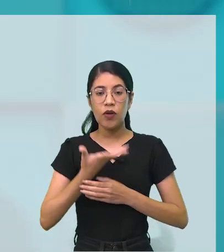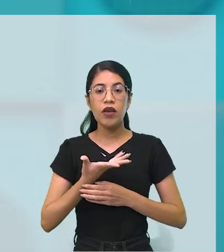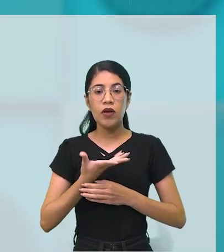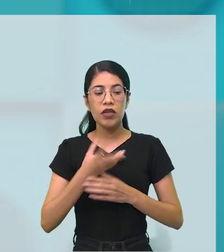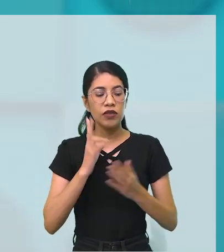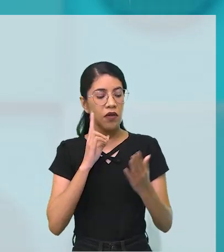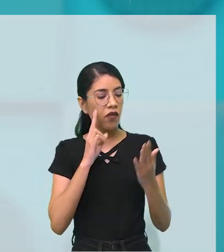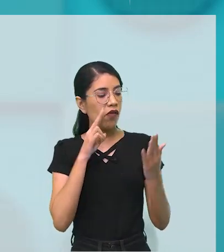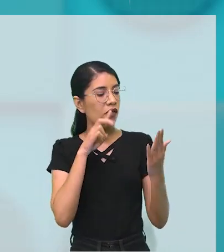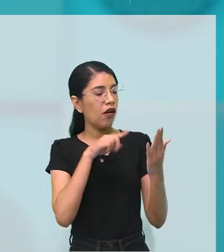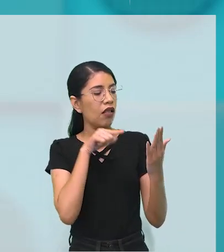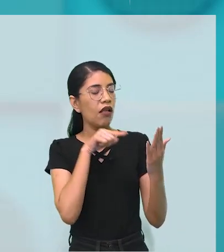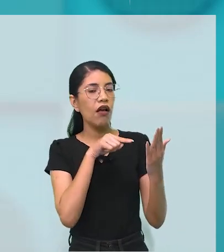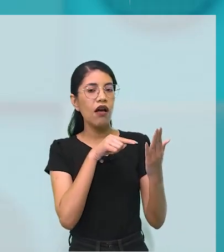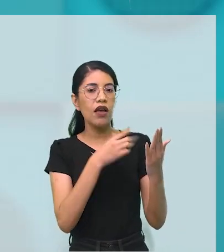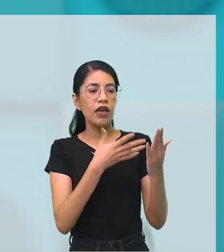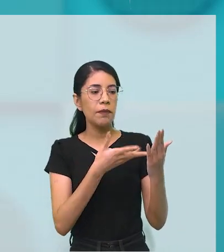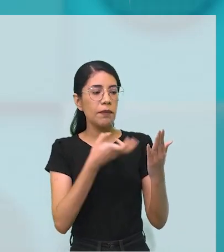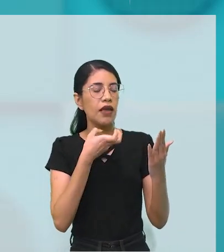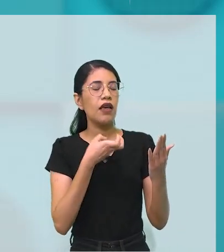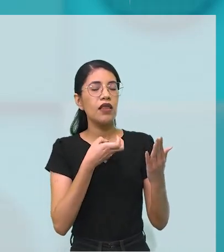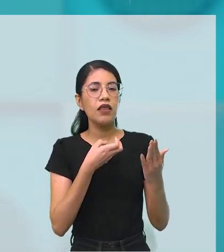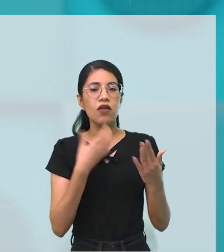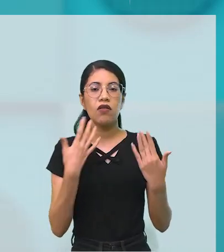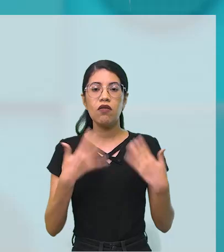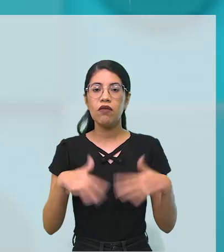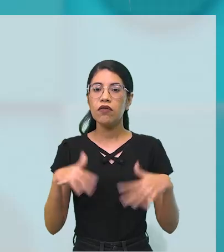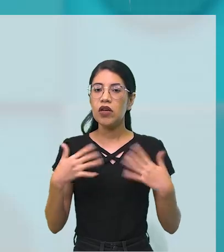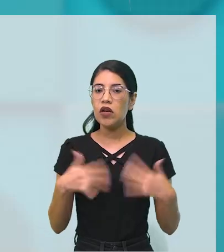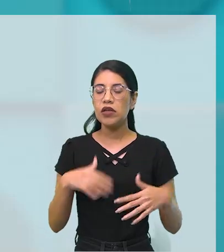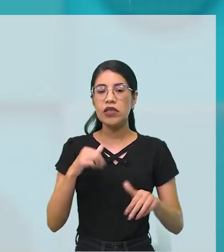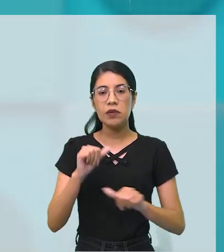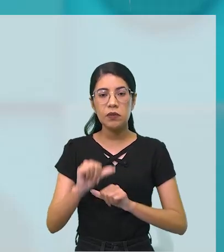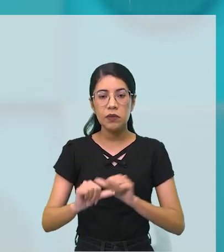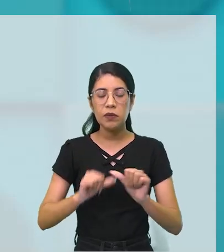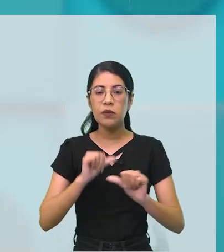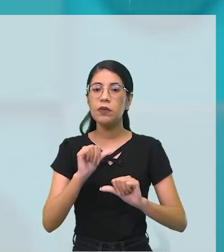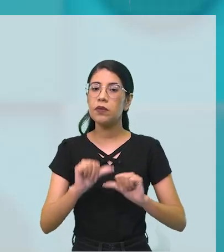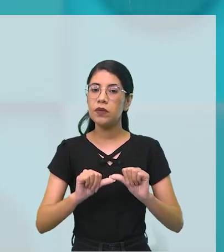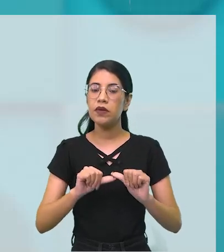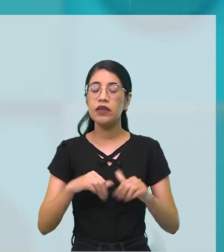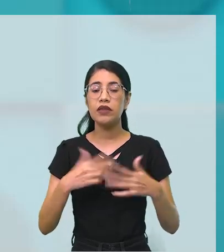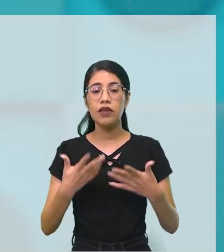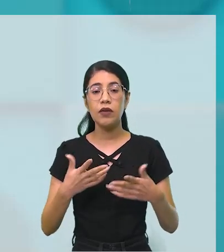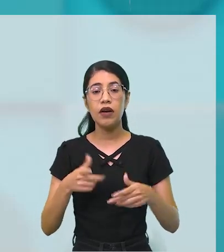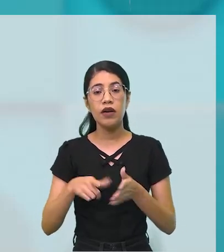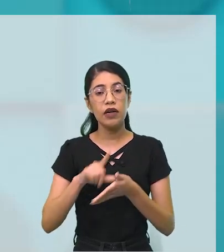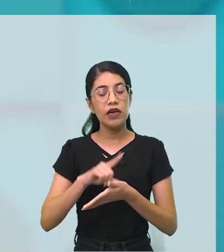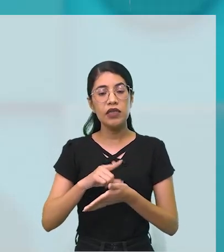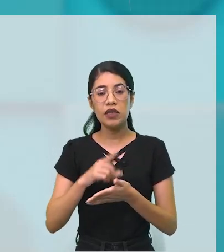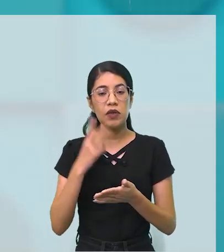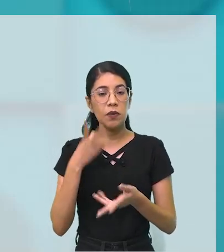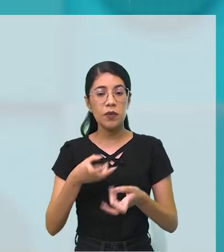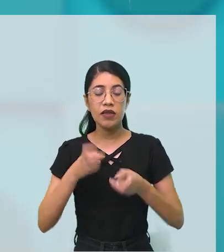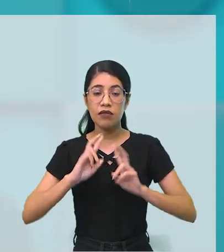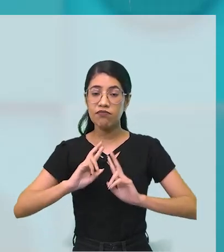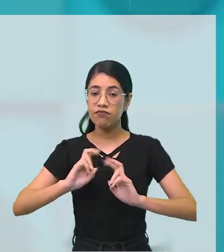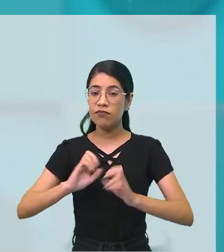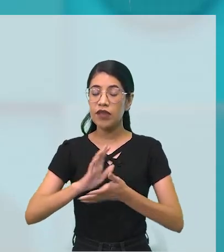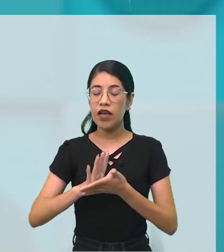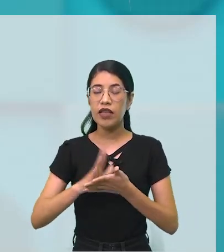no espelho e se dá conta dessa mudança, porque até então ela não tinha percebido isso e começa toda essa